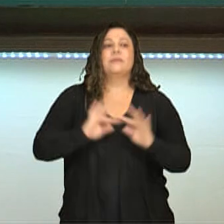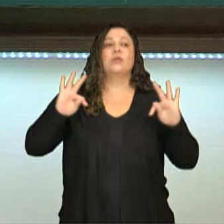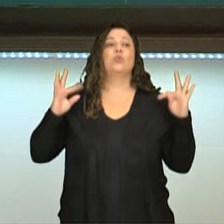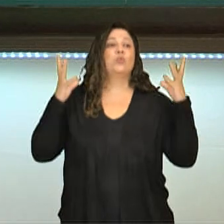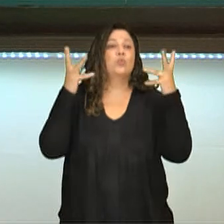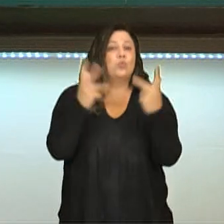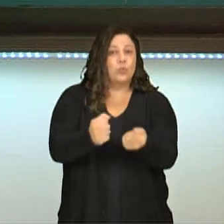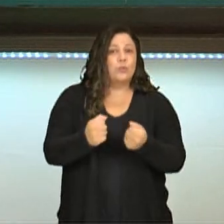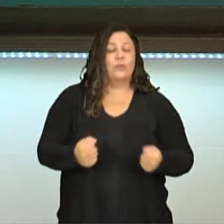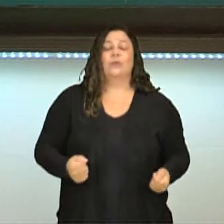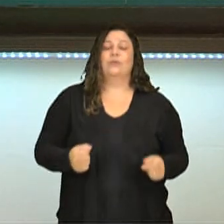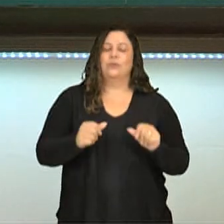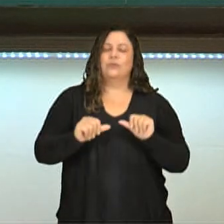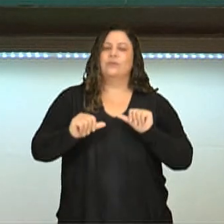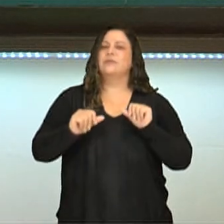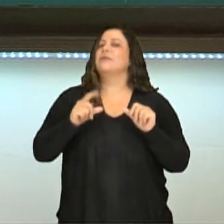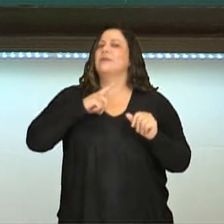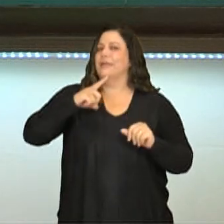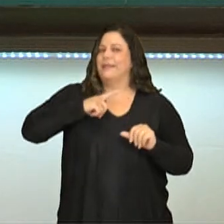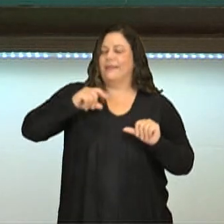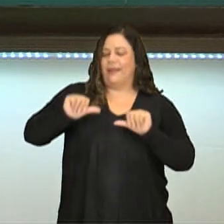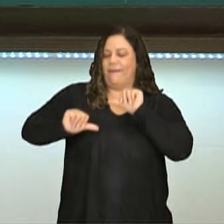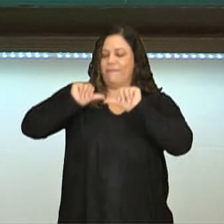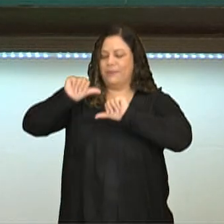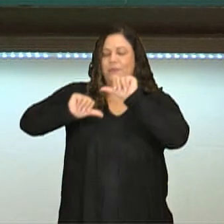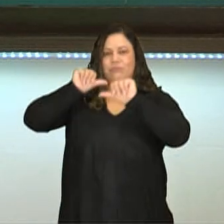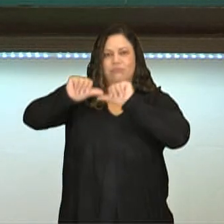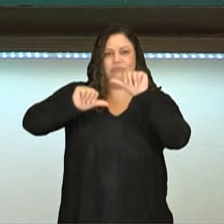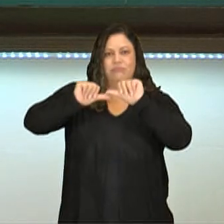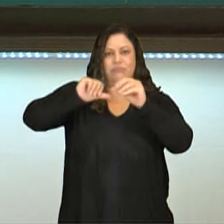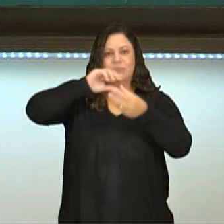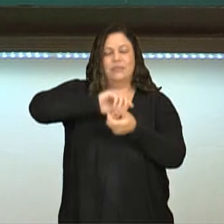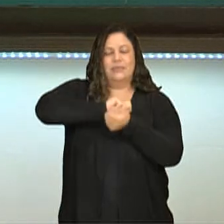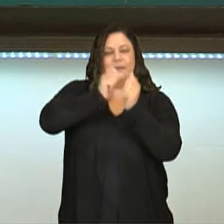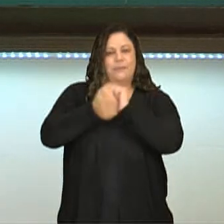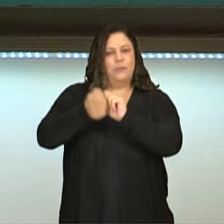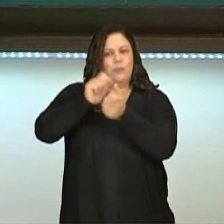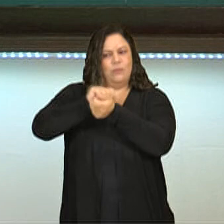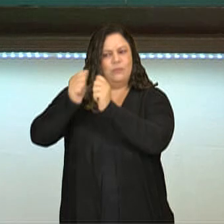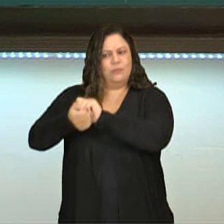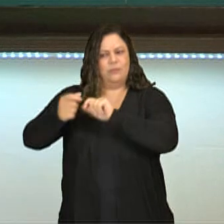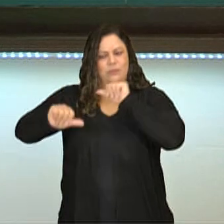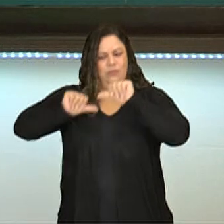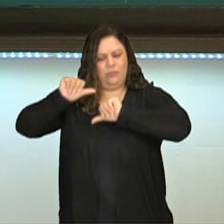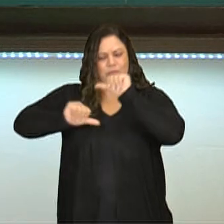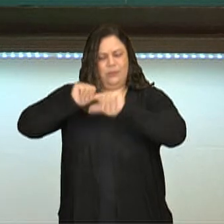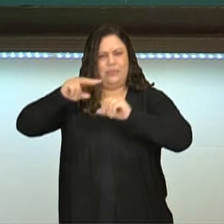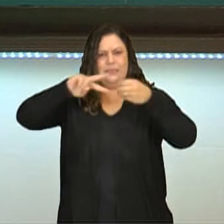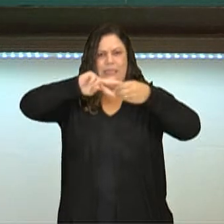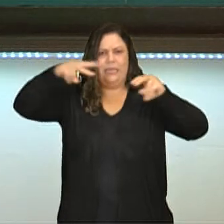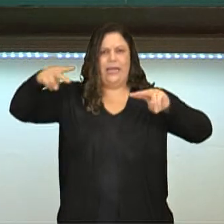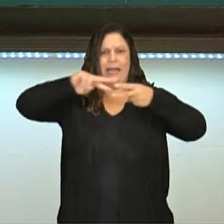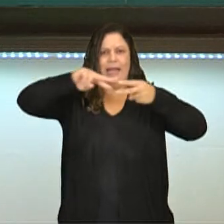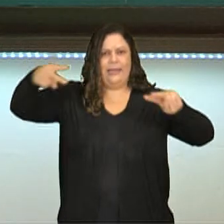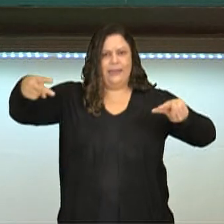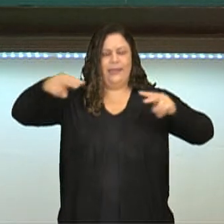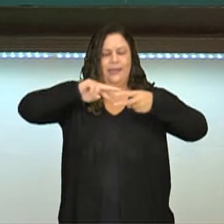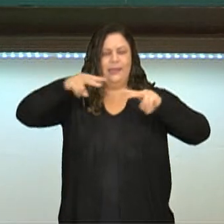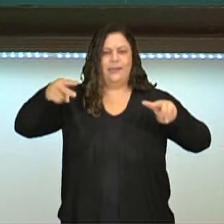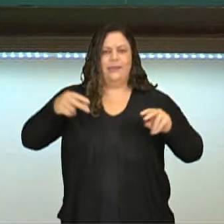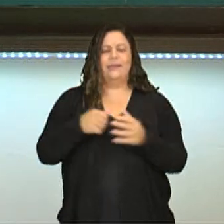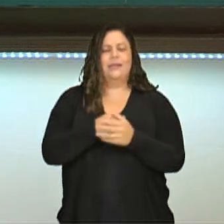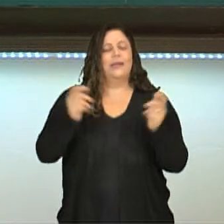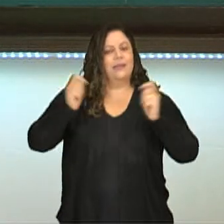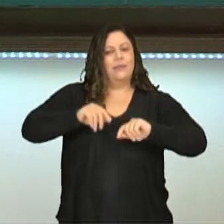os seres sofrem processos de evolução, de mutação no seu DNA mesmo, com consequente adaptação. A